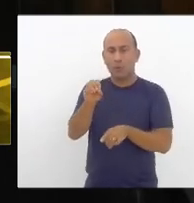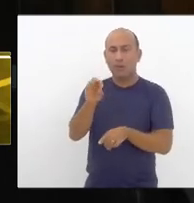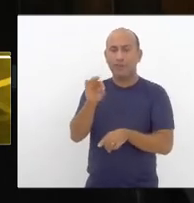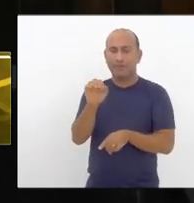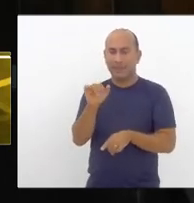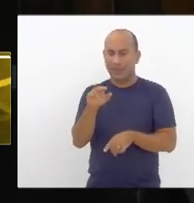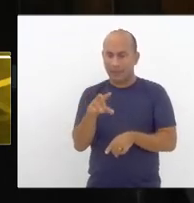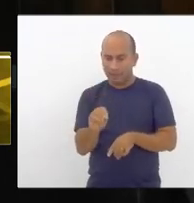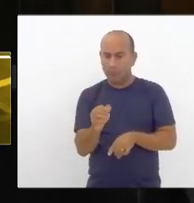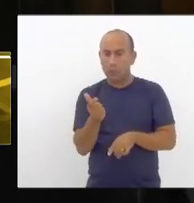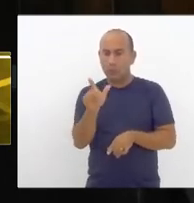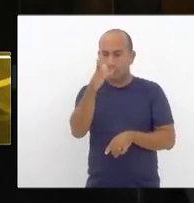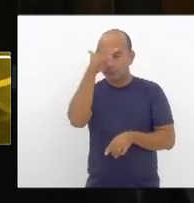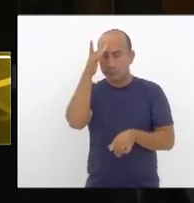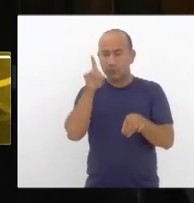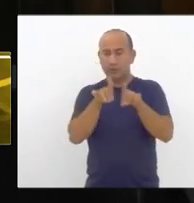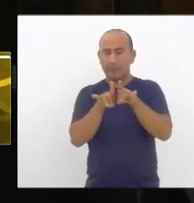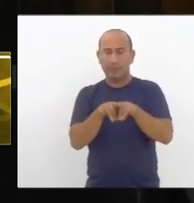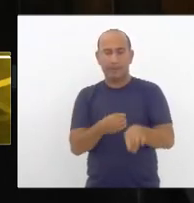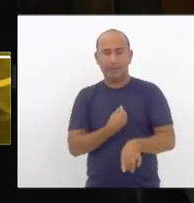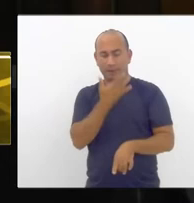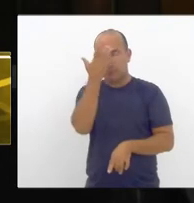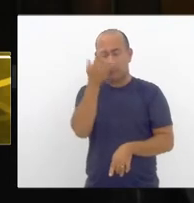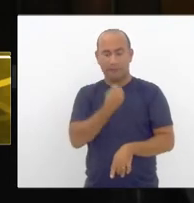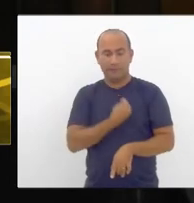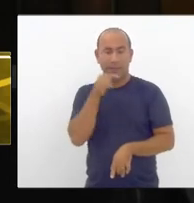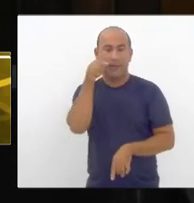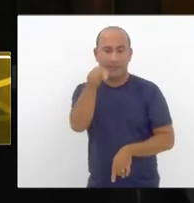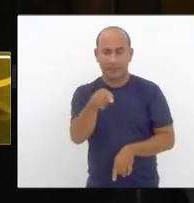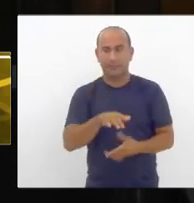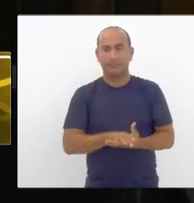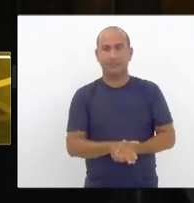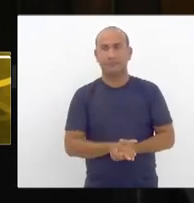Claro mas vou levar em nome dos que estão aqui presente